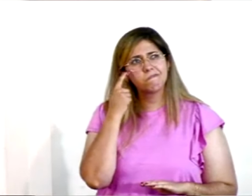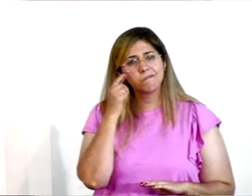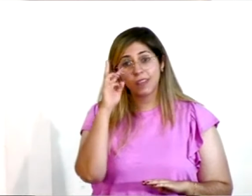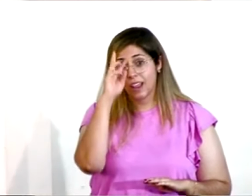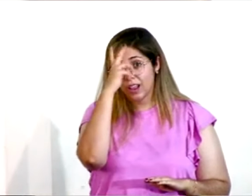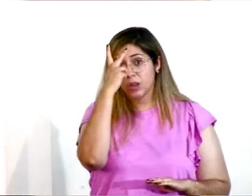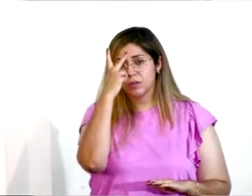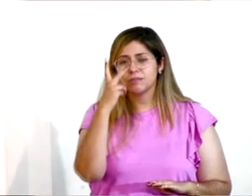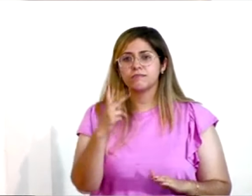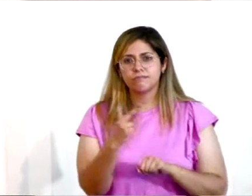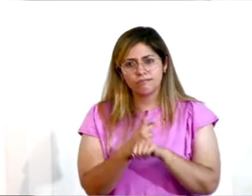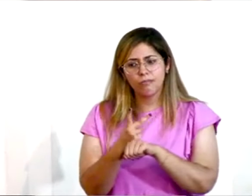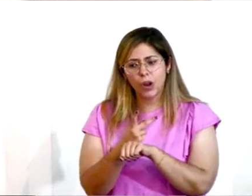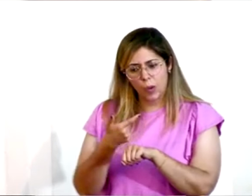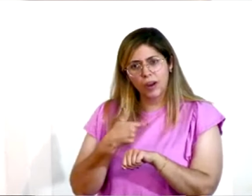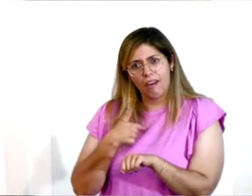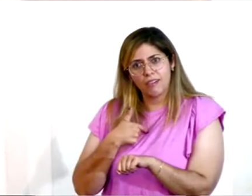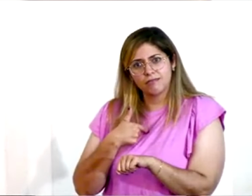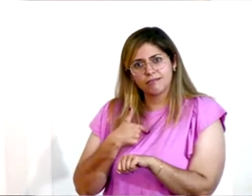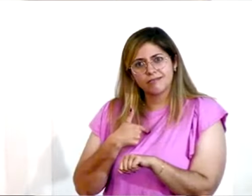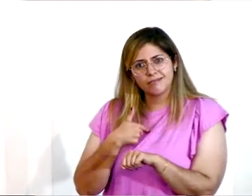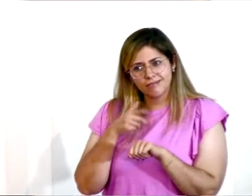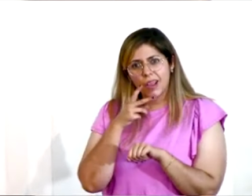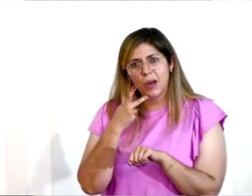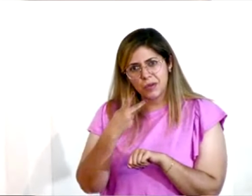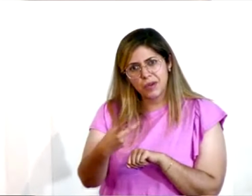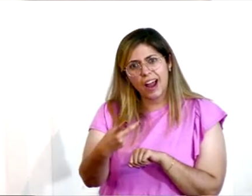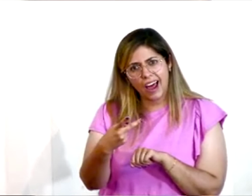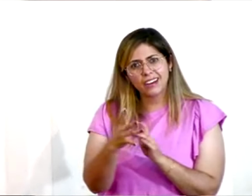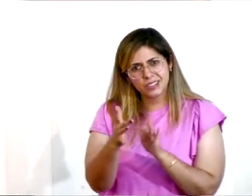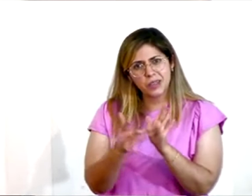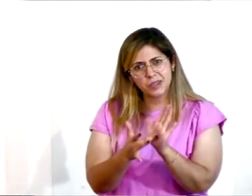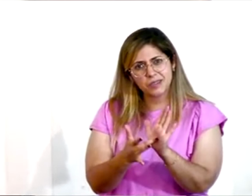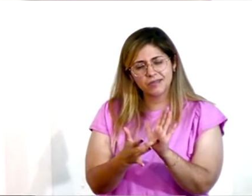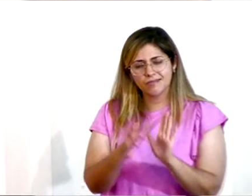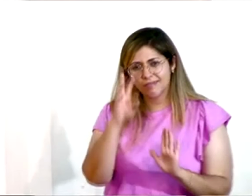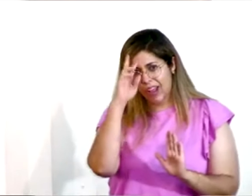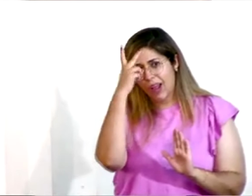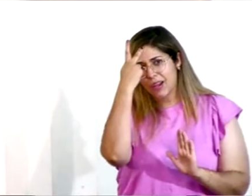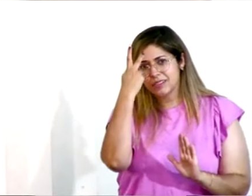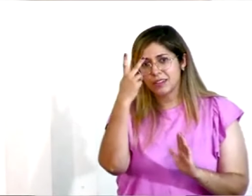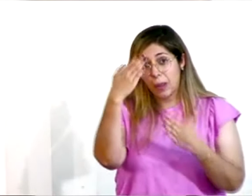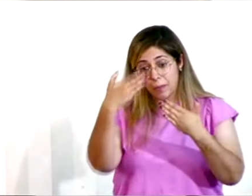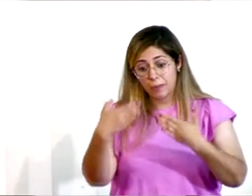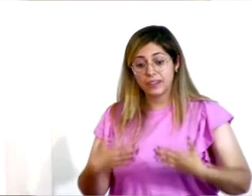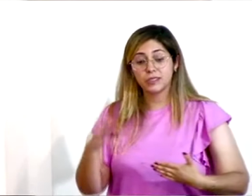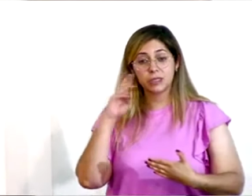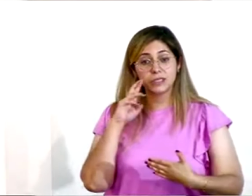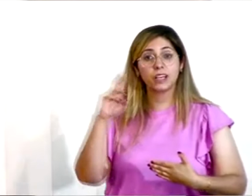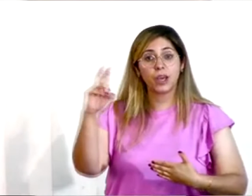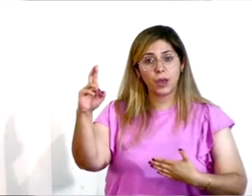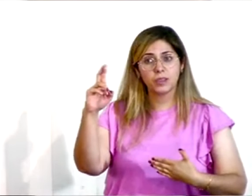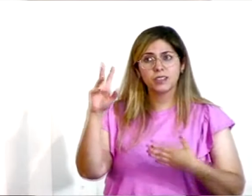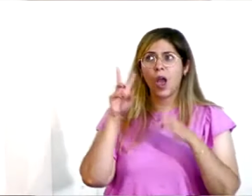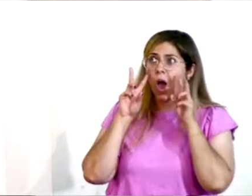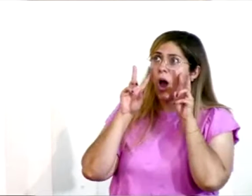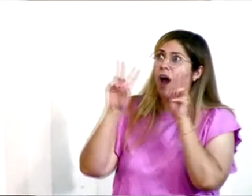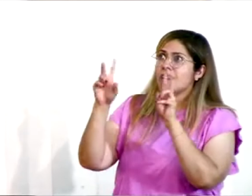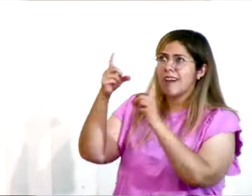lhe esclarecer. É a Jesus que tem que ser. Alguém que é convertido a Jesus diante do Senhor, olha só para